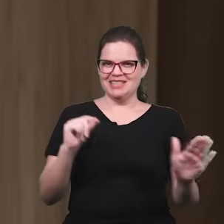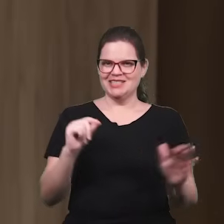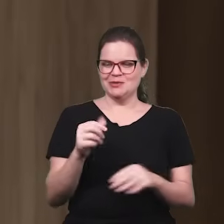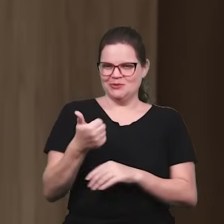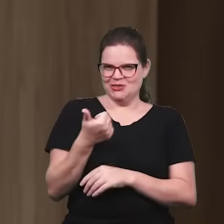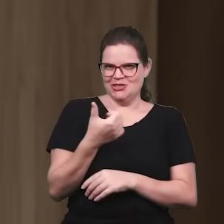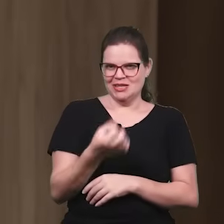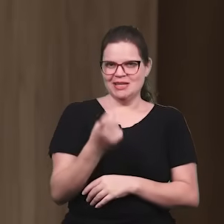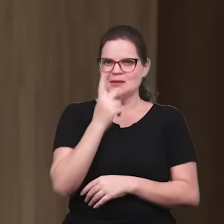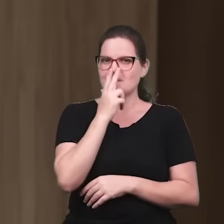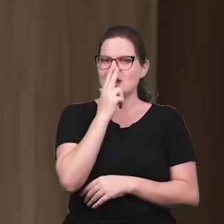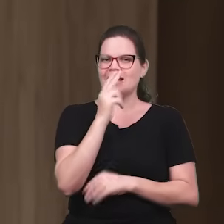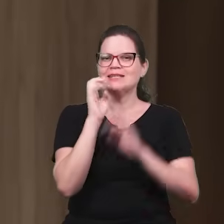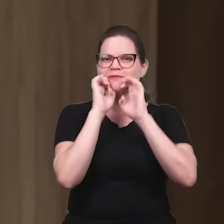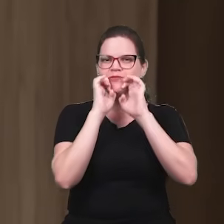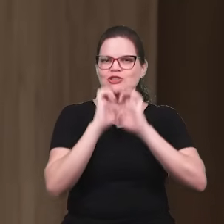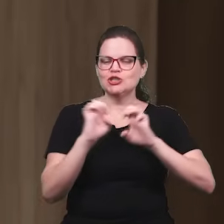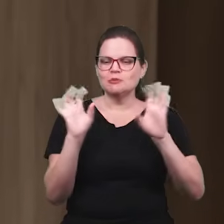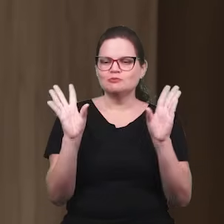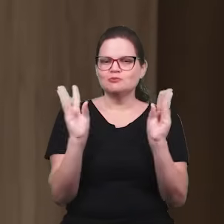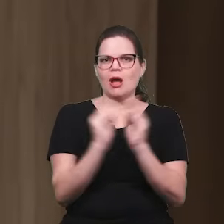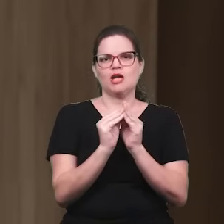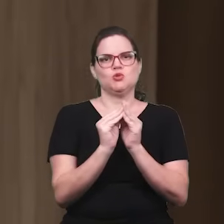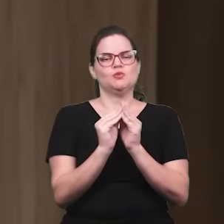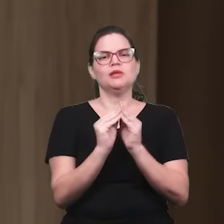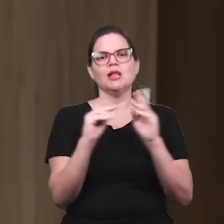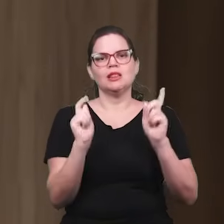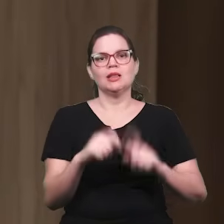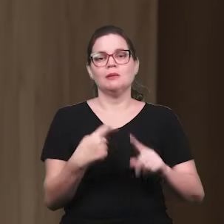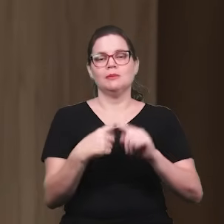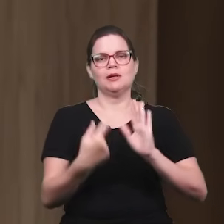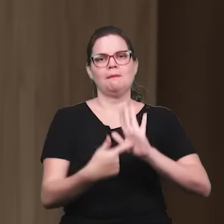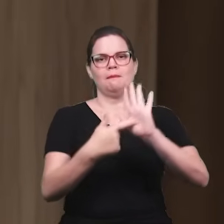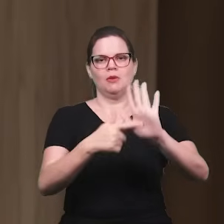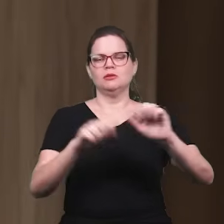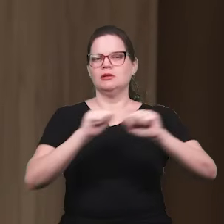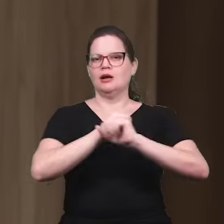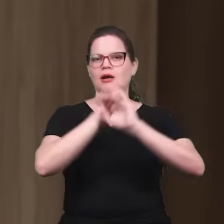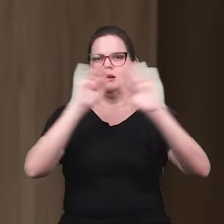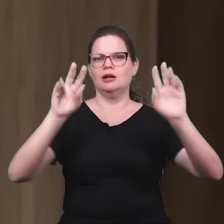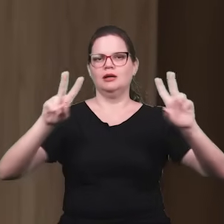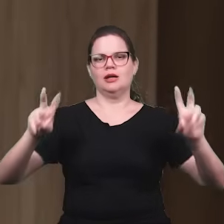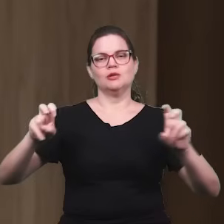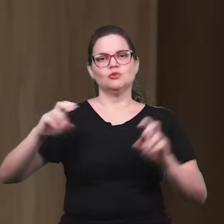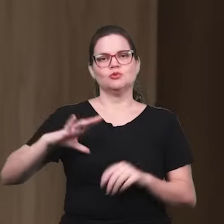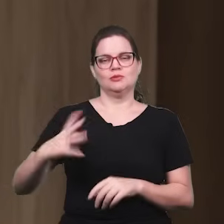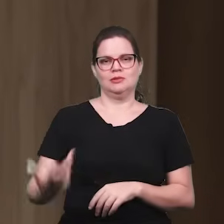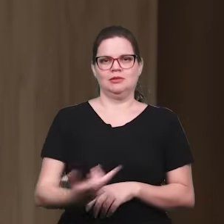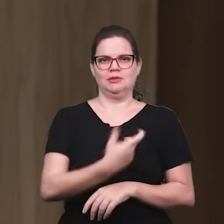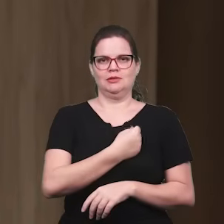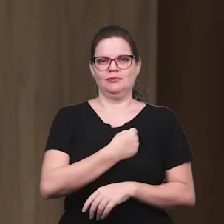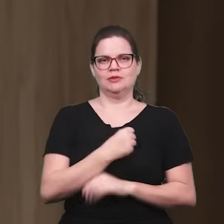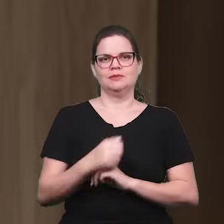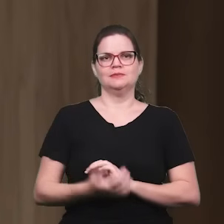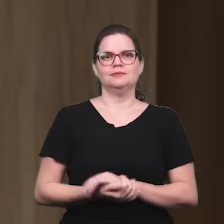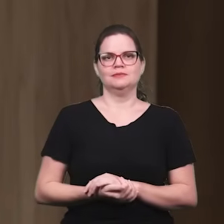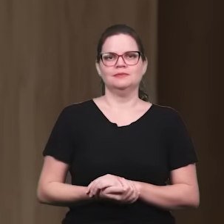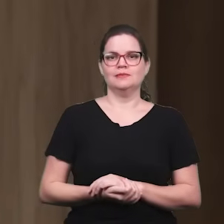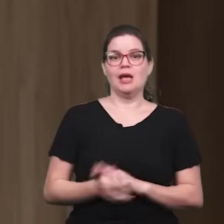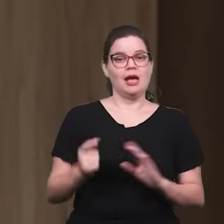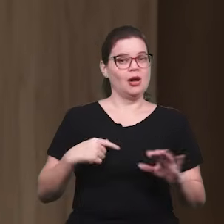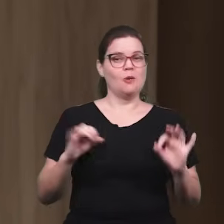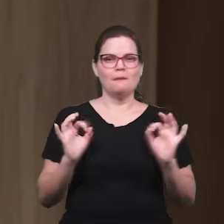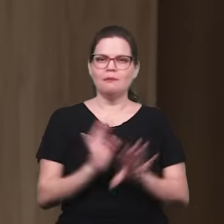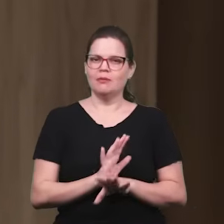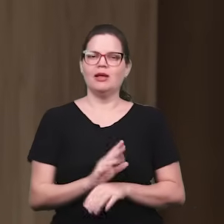Porque ele resume toda a mensagem da salvação em apenas um versículo. Muito